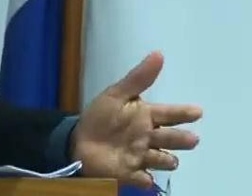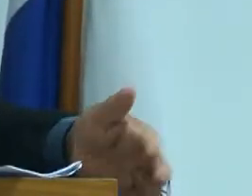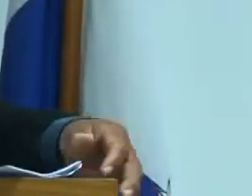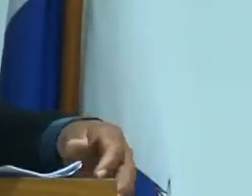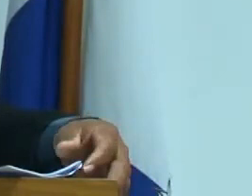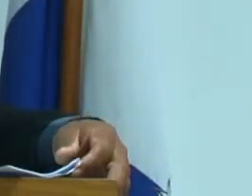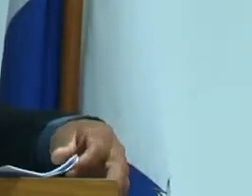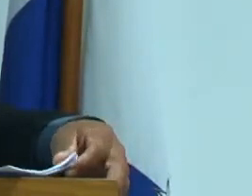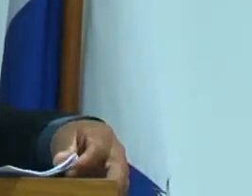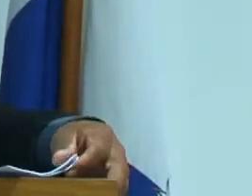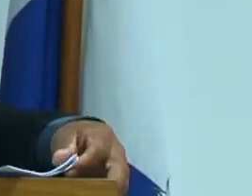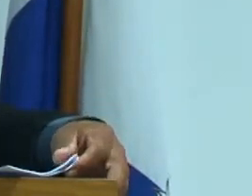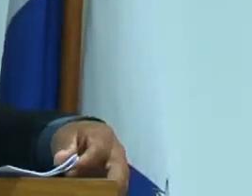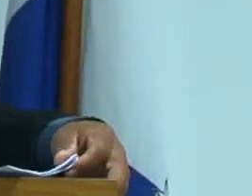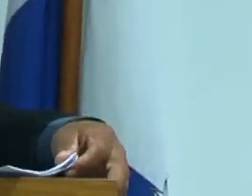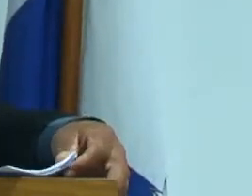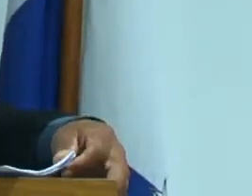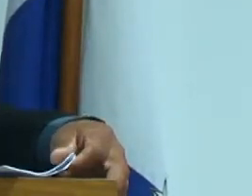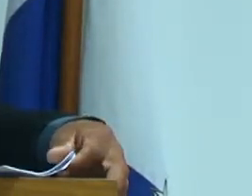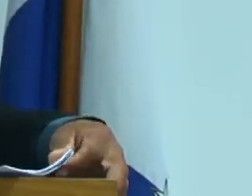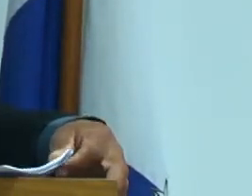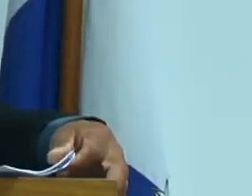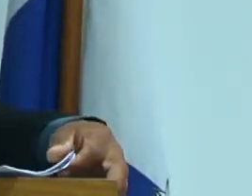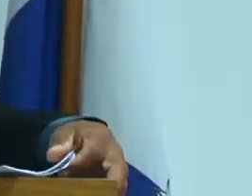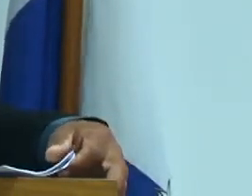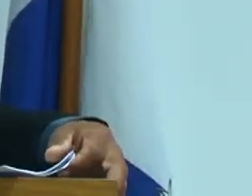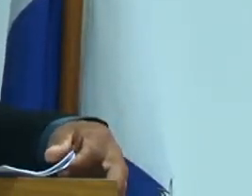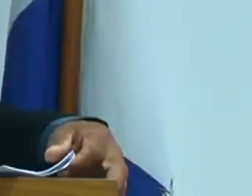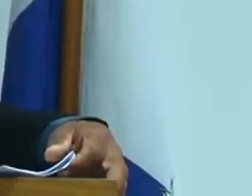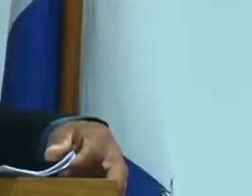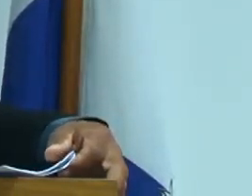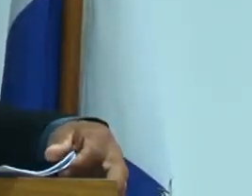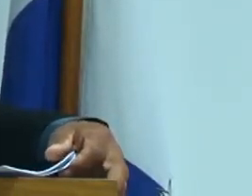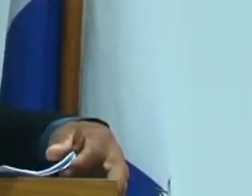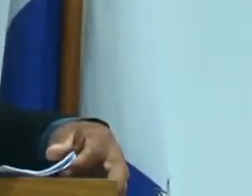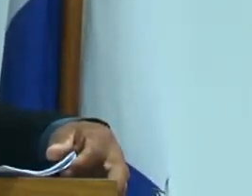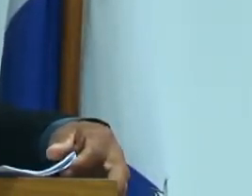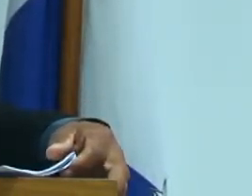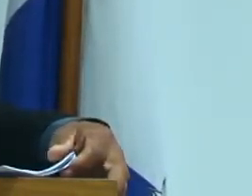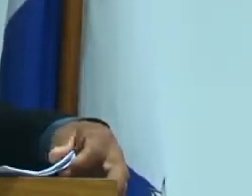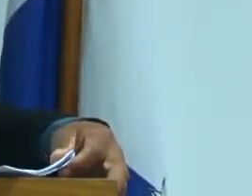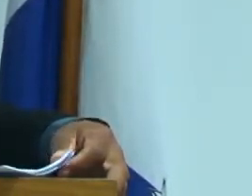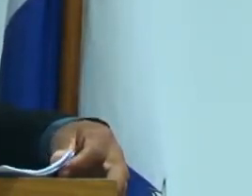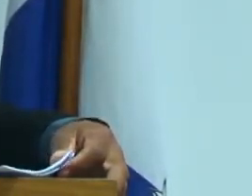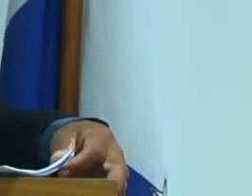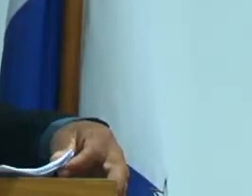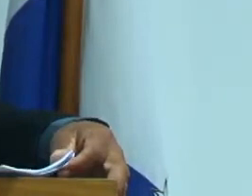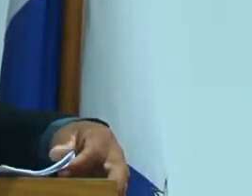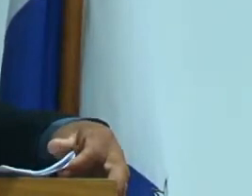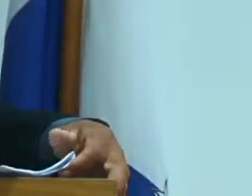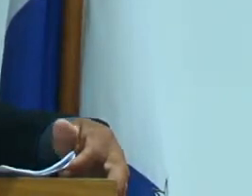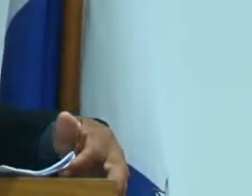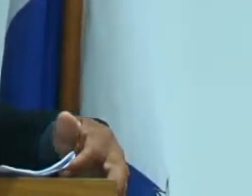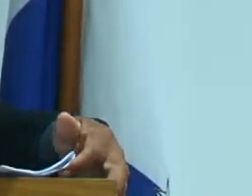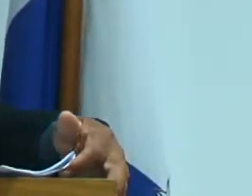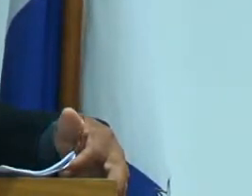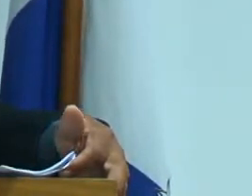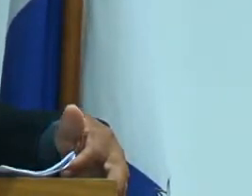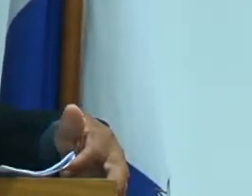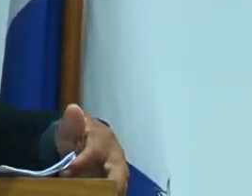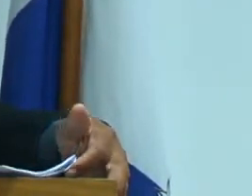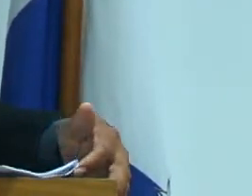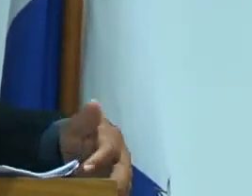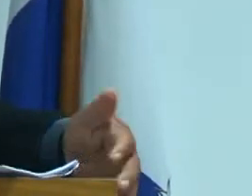que é pedido, nós temos o Caixinho que trabalha aí no Cine, quando ele pede currículo, pessoas para